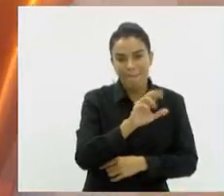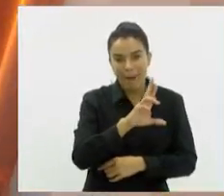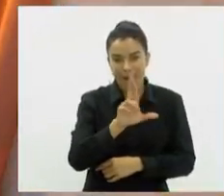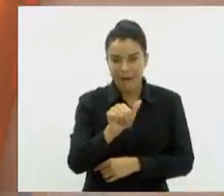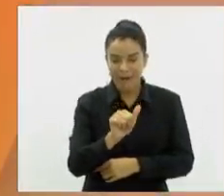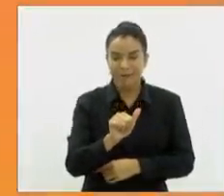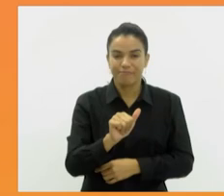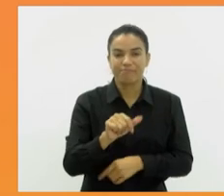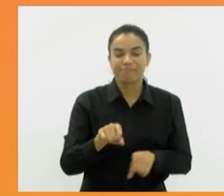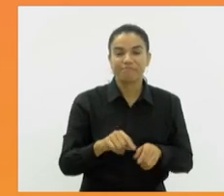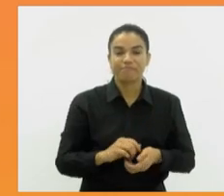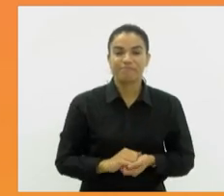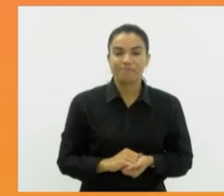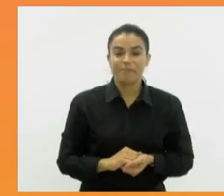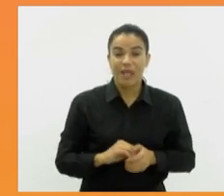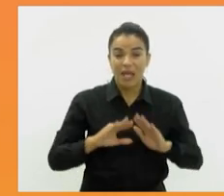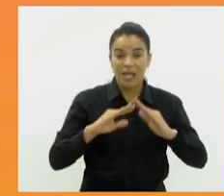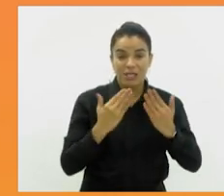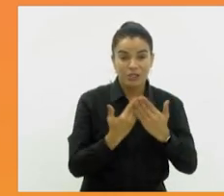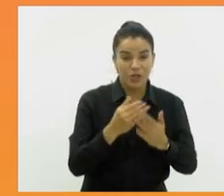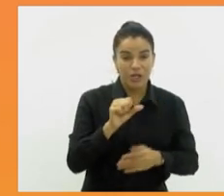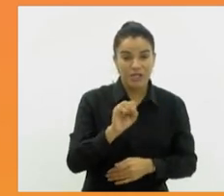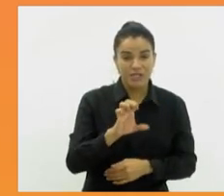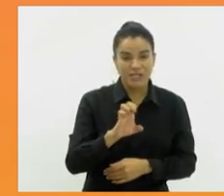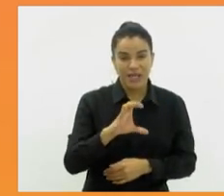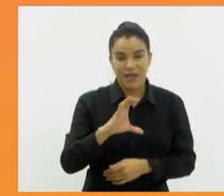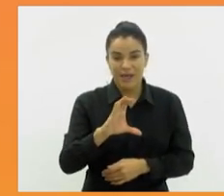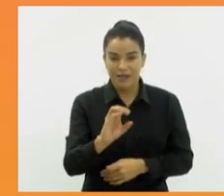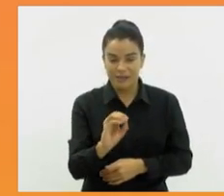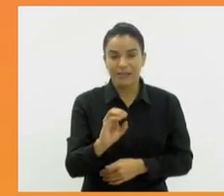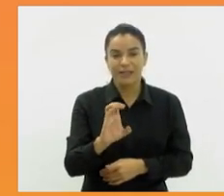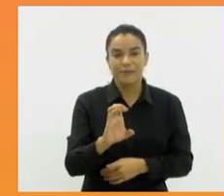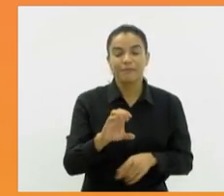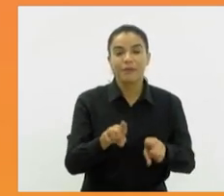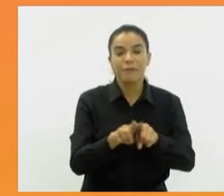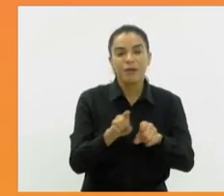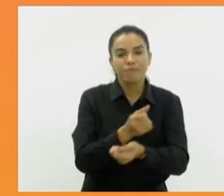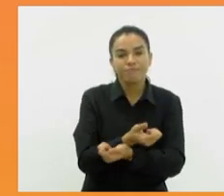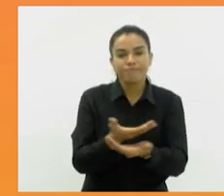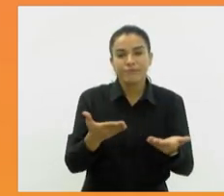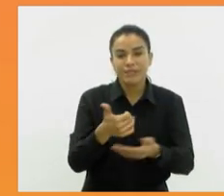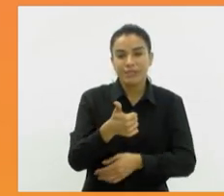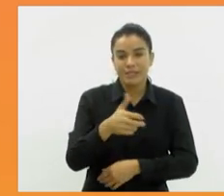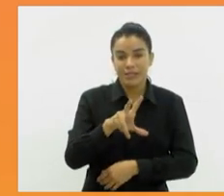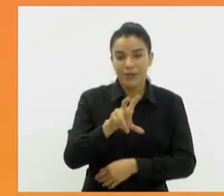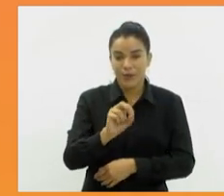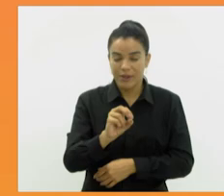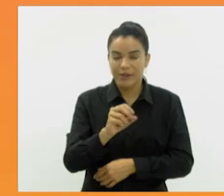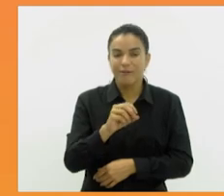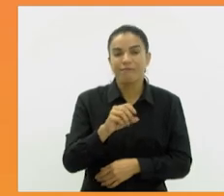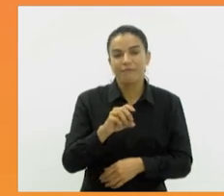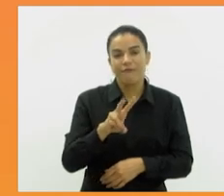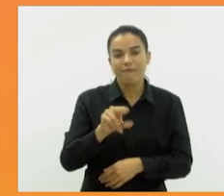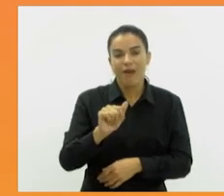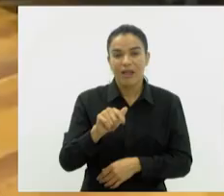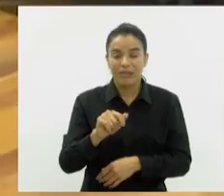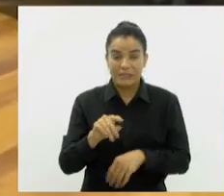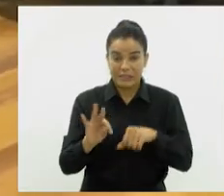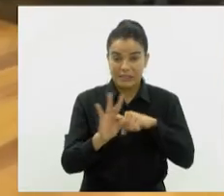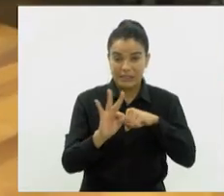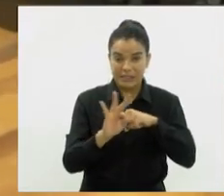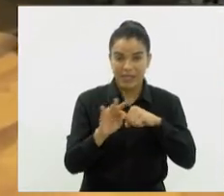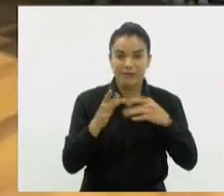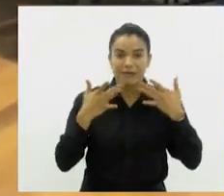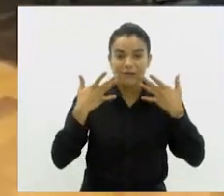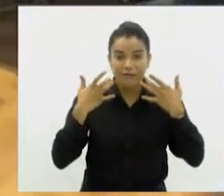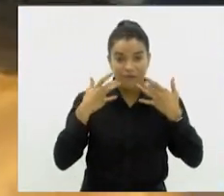D'água a escola SESC de artes dramáticas está oferecendo 50 vagas gratuitas para o curso técnico em teatro o